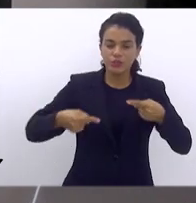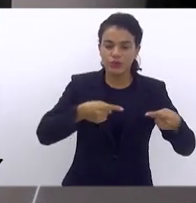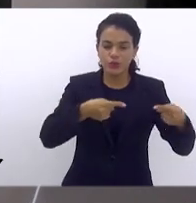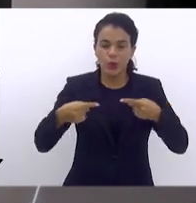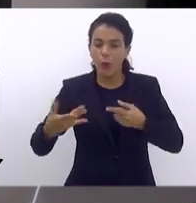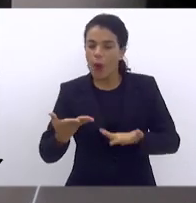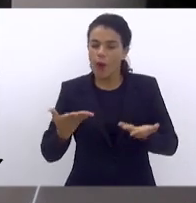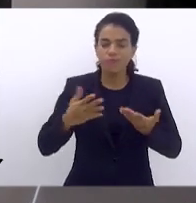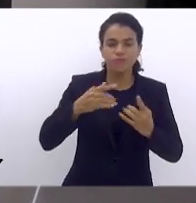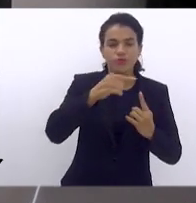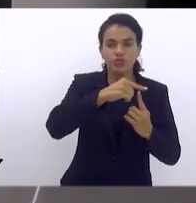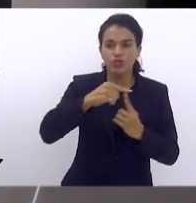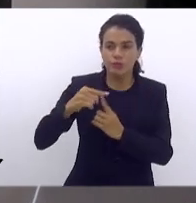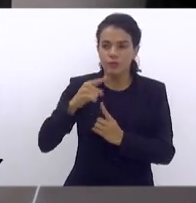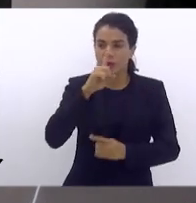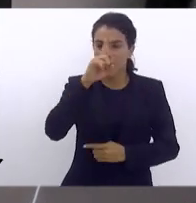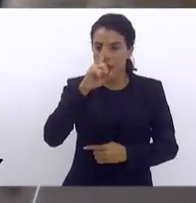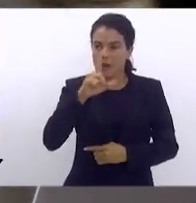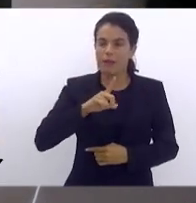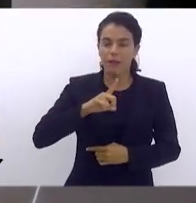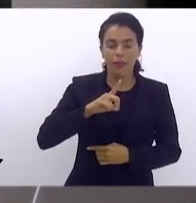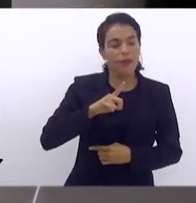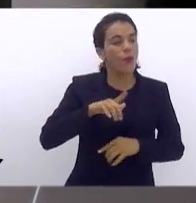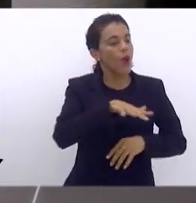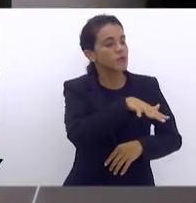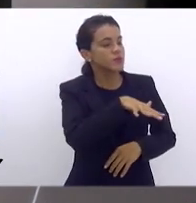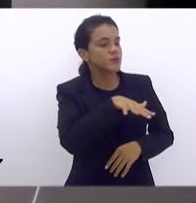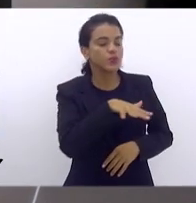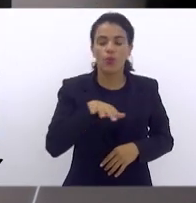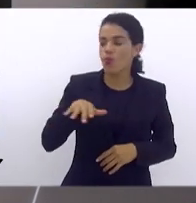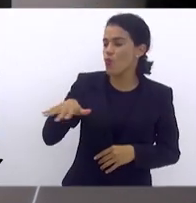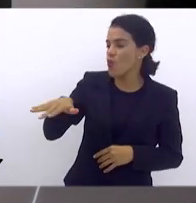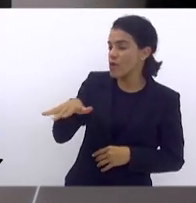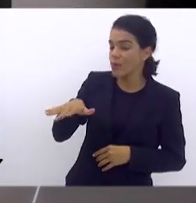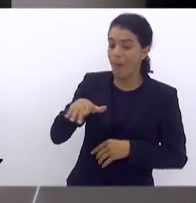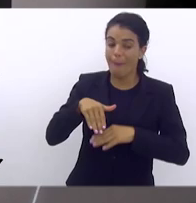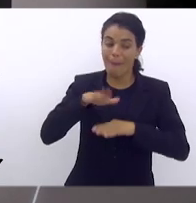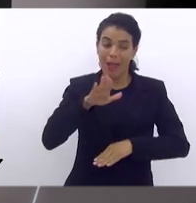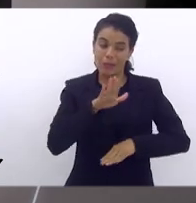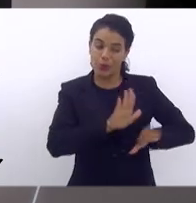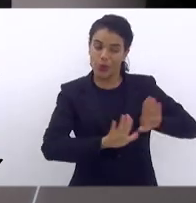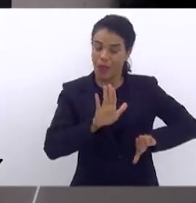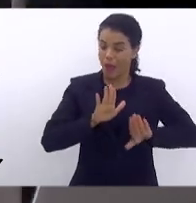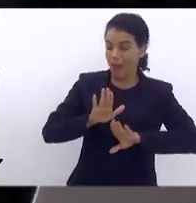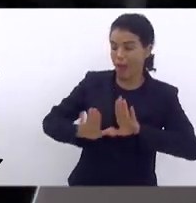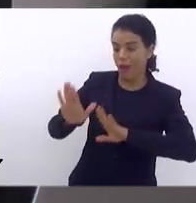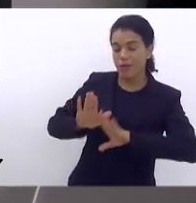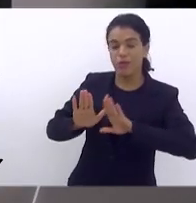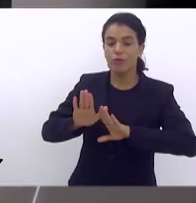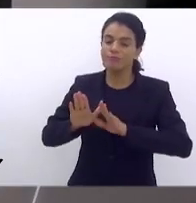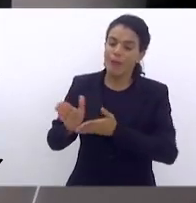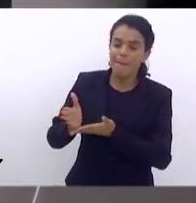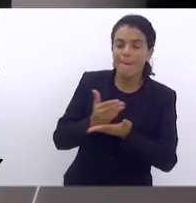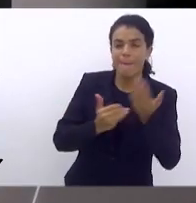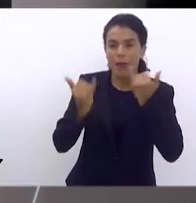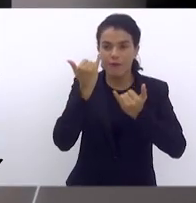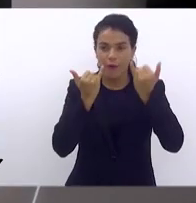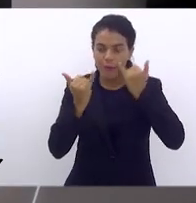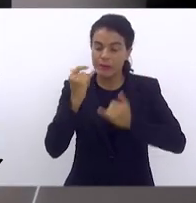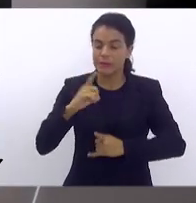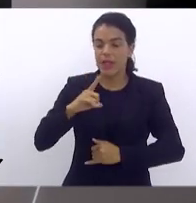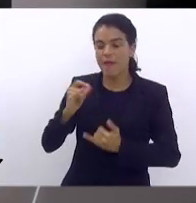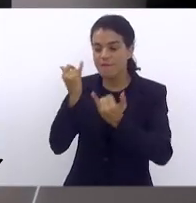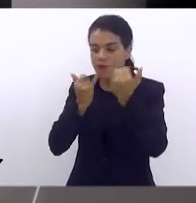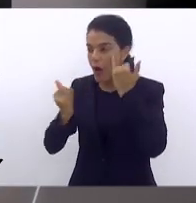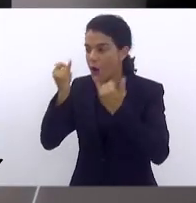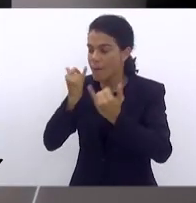a gente corre Em que situações a gente tem que ter mais cuidado dependendo do dado que a gente está coletando então por exemplo se a gente tem